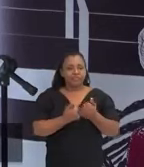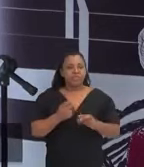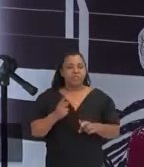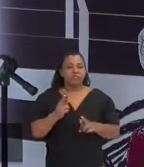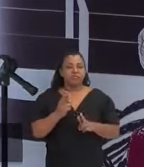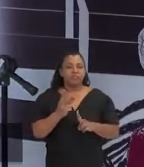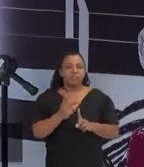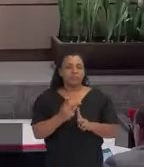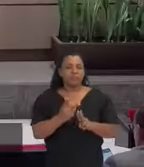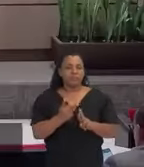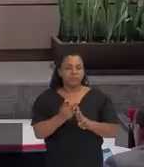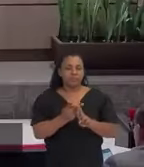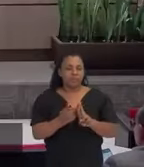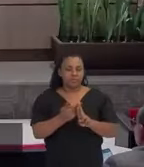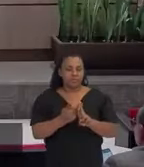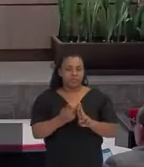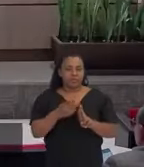Gugel.